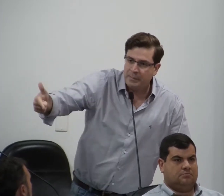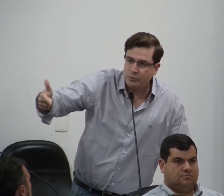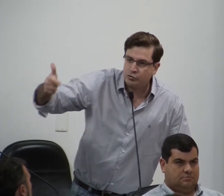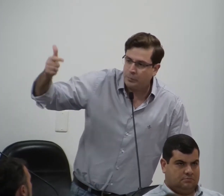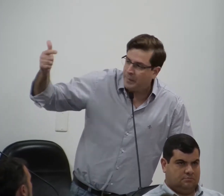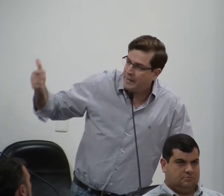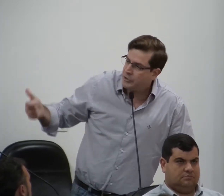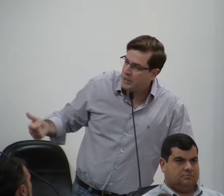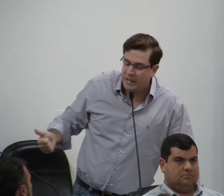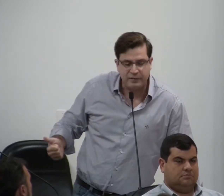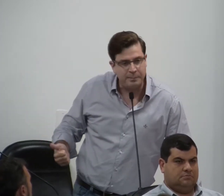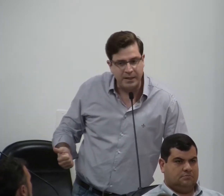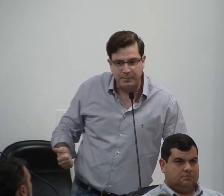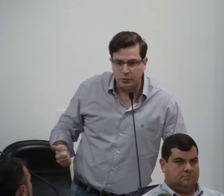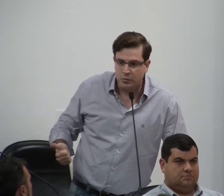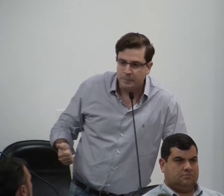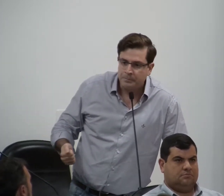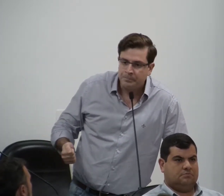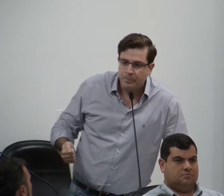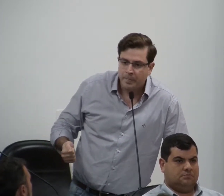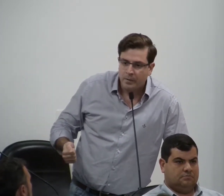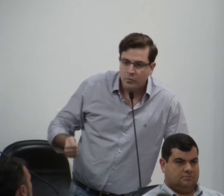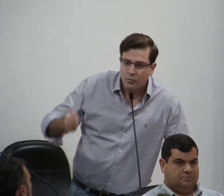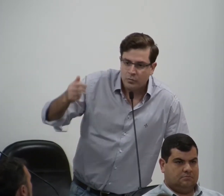pelos amigos do pai que chegava bêbado,